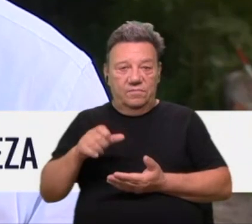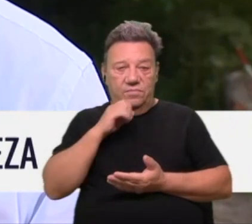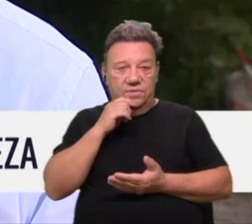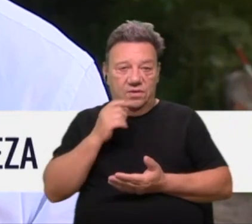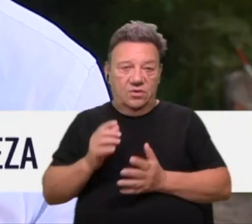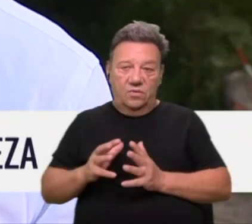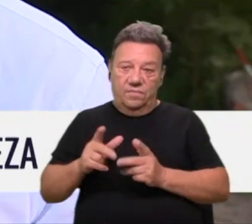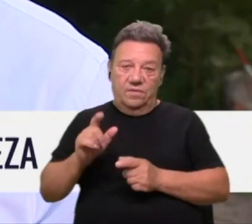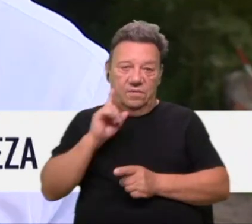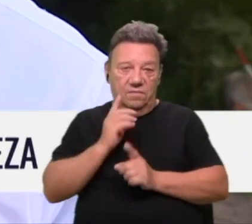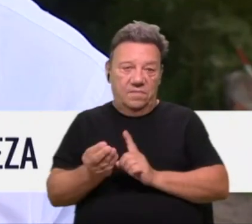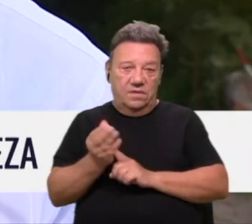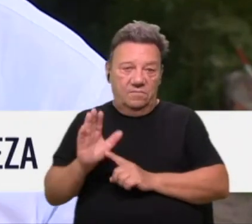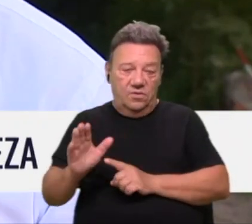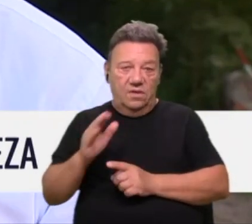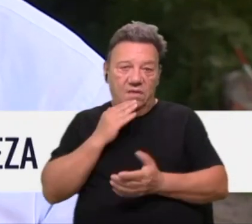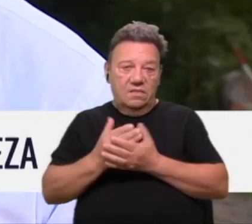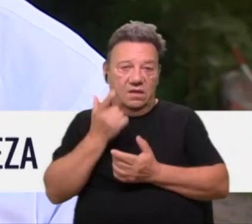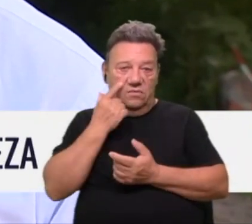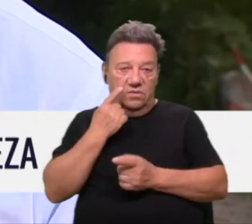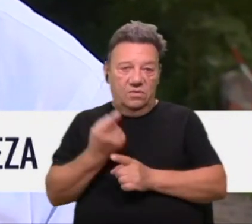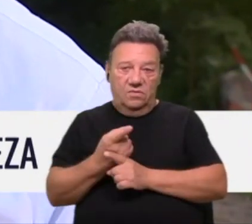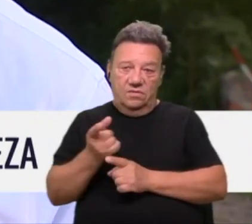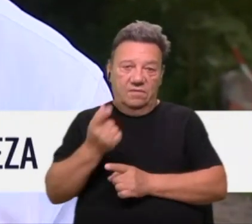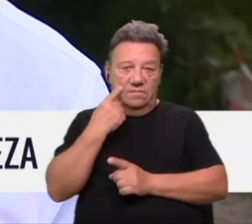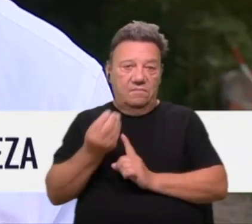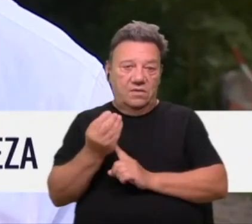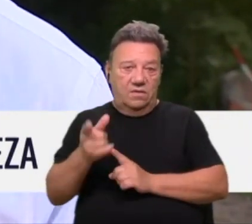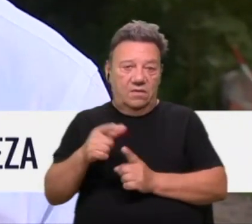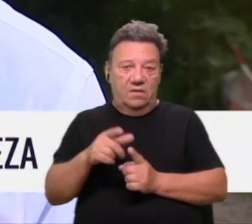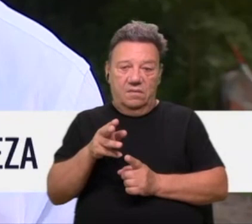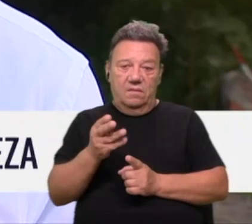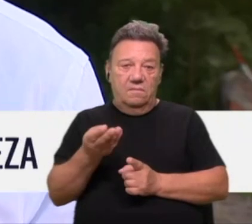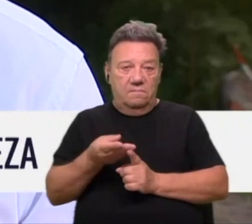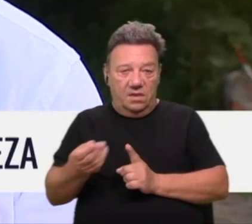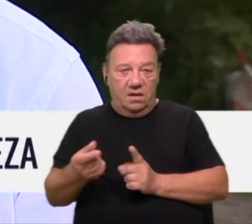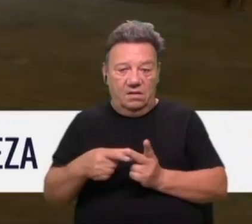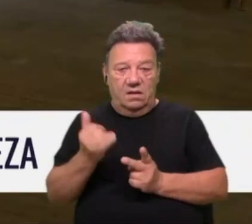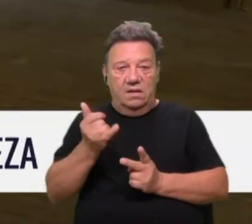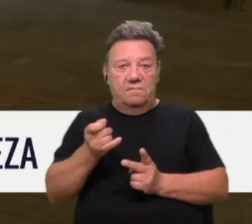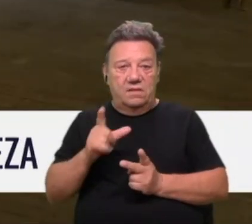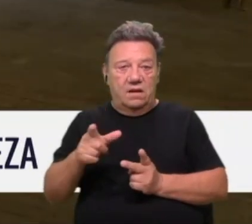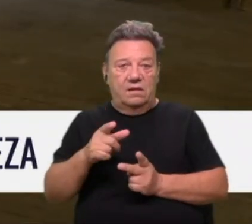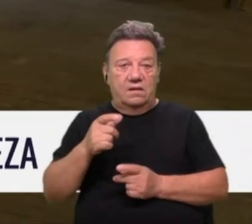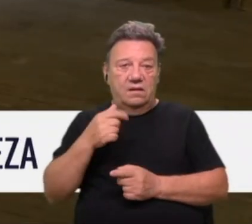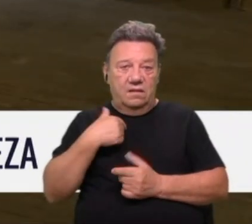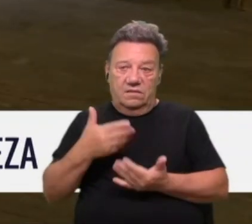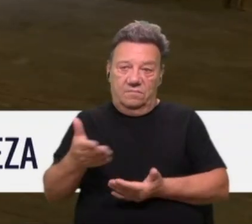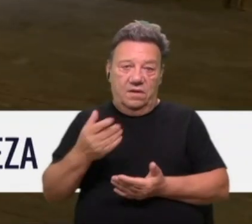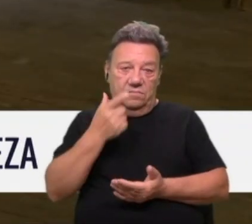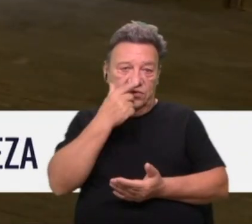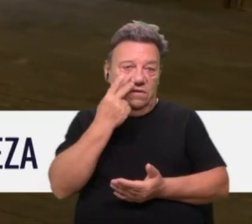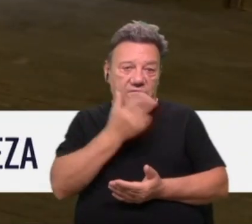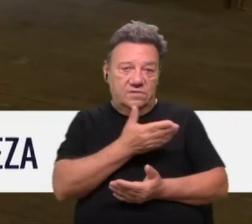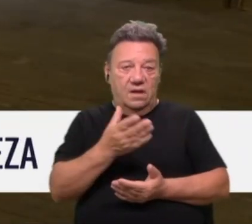poder recuperar a sua patrimônio e dar a conhecer o património material e material que temos a quem nos visita e há